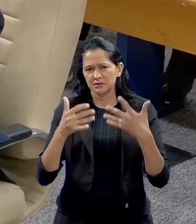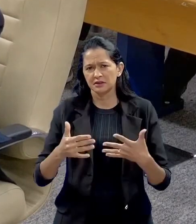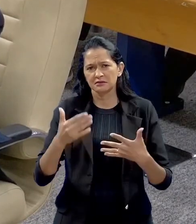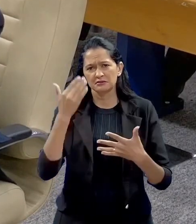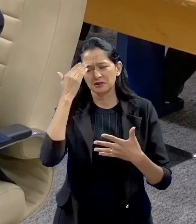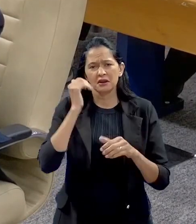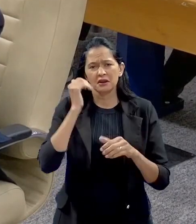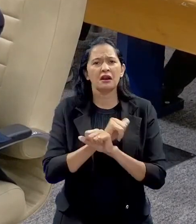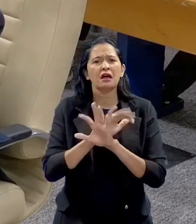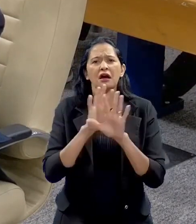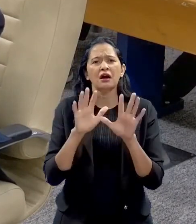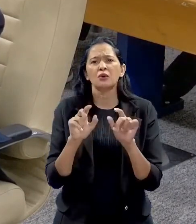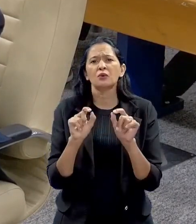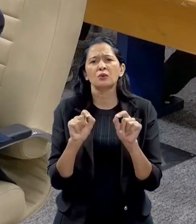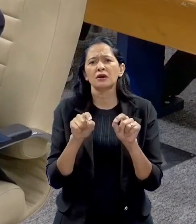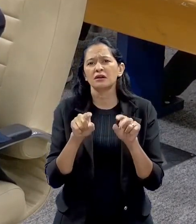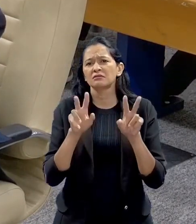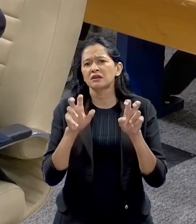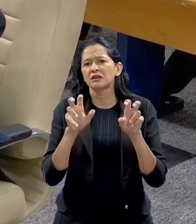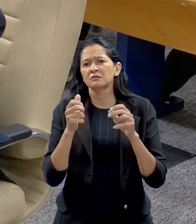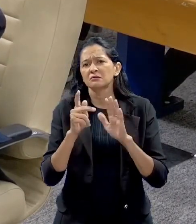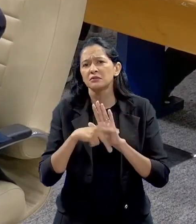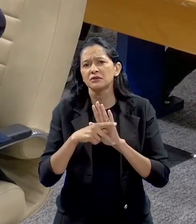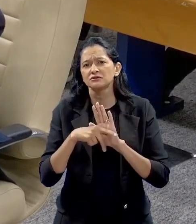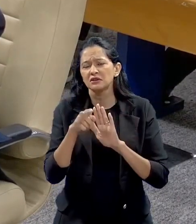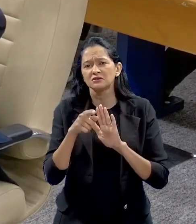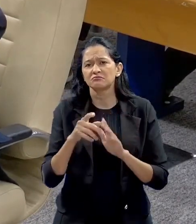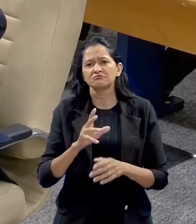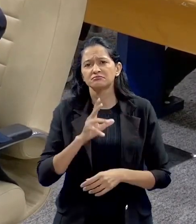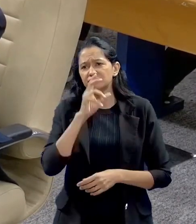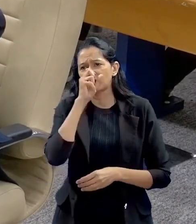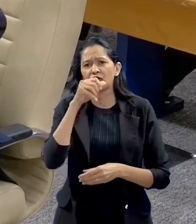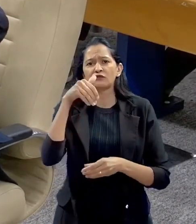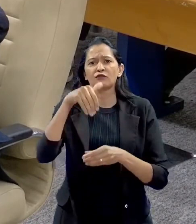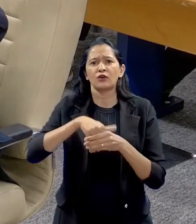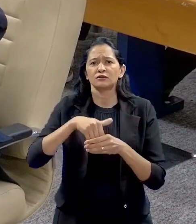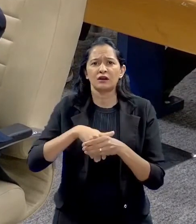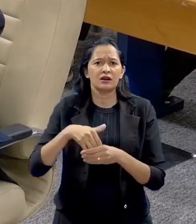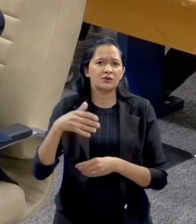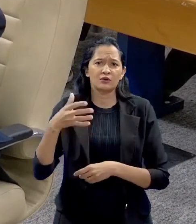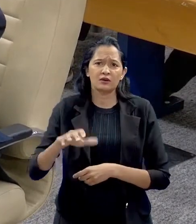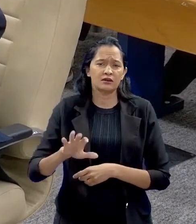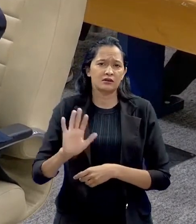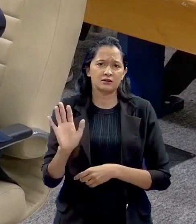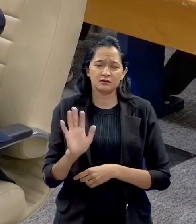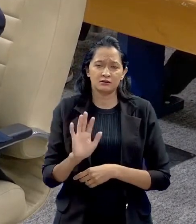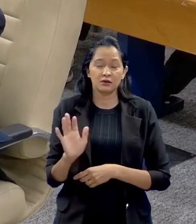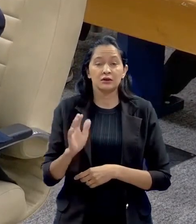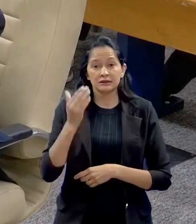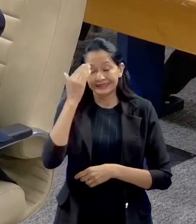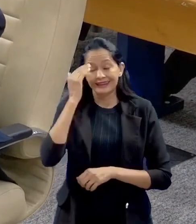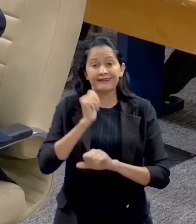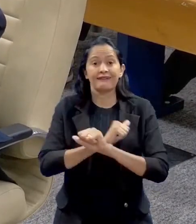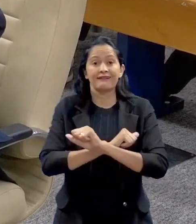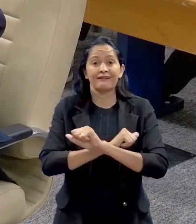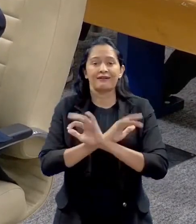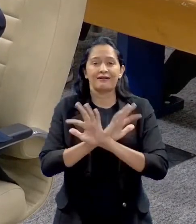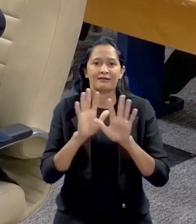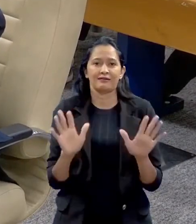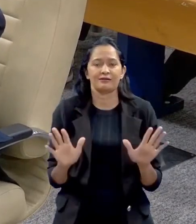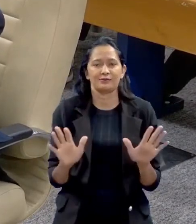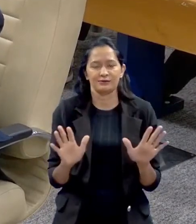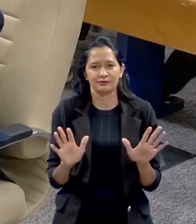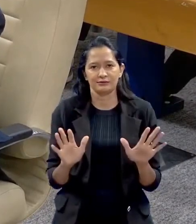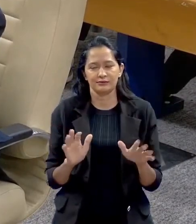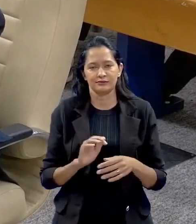anexo. Eu tenho que entender qual é o anexo, senão eu vou votar na loteria que eu não queria votar, sem saber que a loteria estava sendo votada no, realmente na emenda